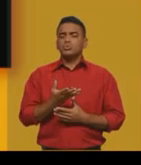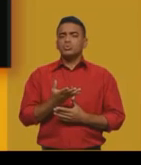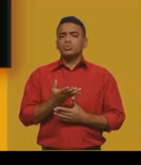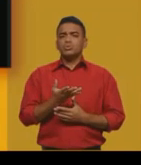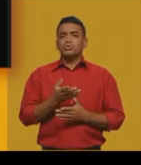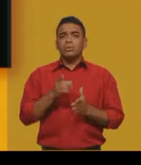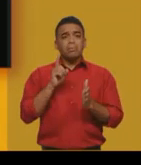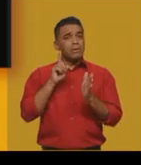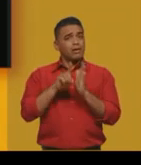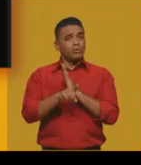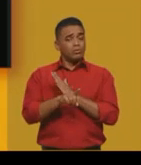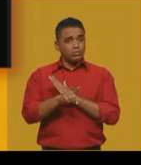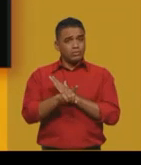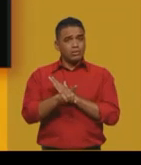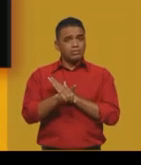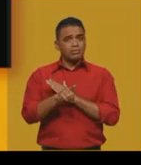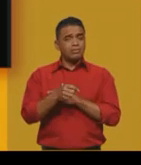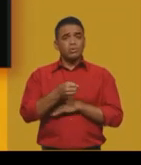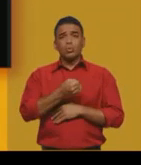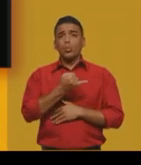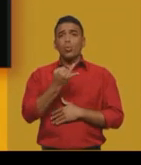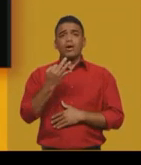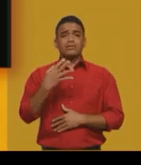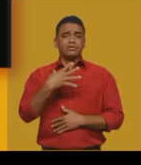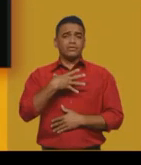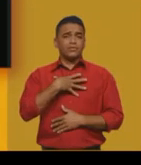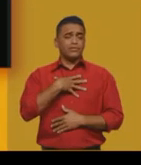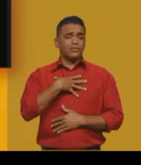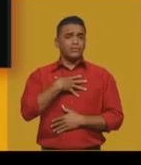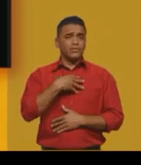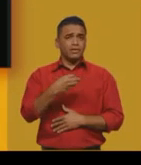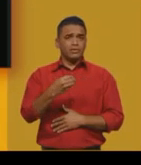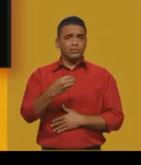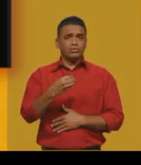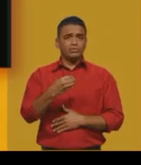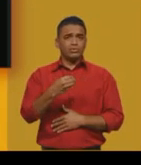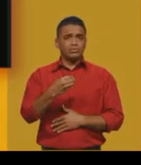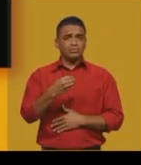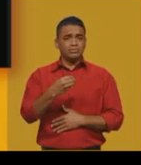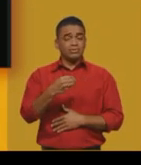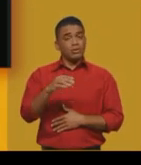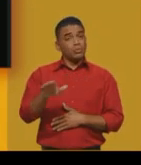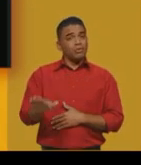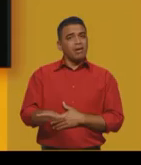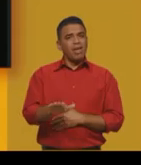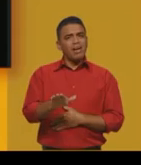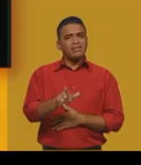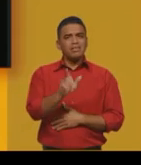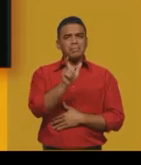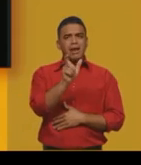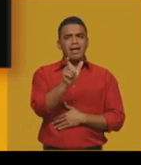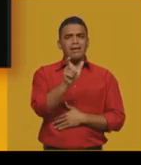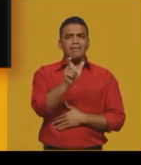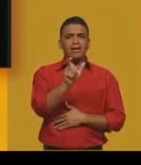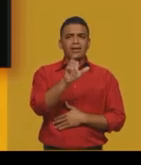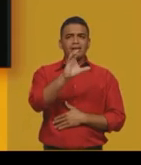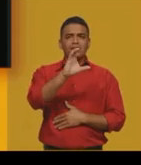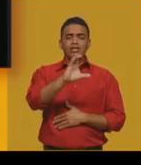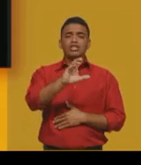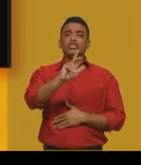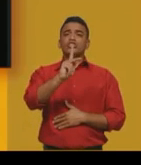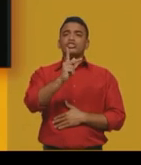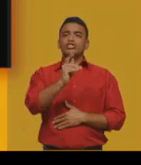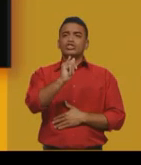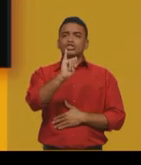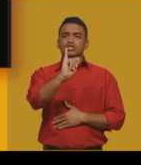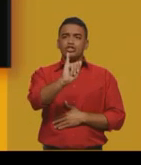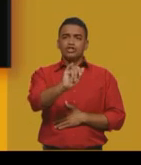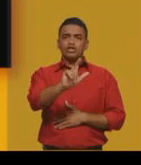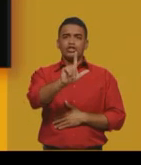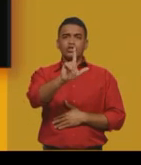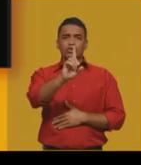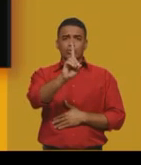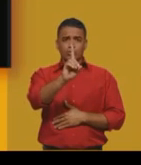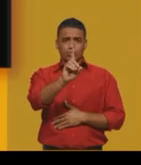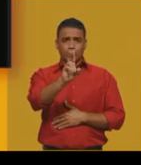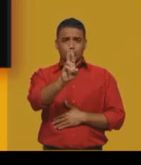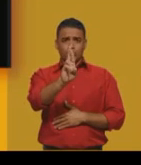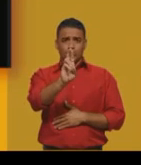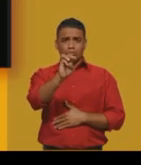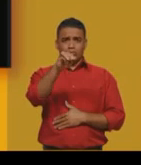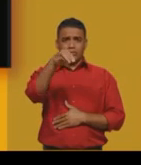aqui é uma pergunta também. Quantos filhos? A palavra children é crianças. Aqui está no sentido de filhos. Quantos filhos que ele